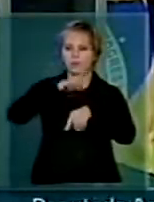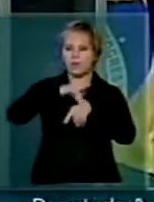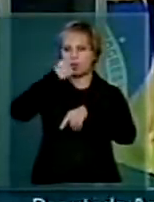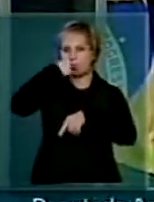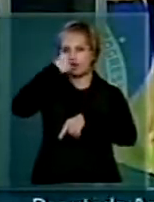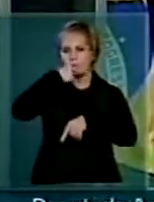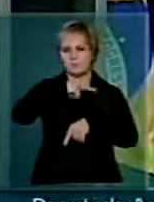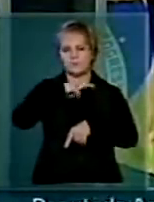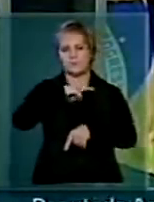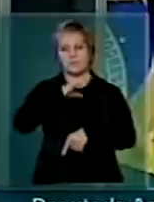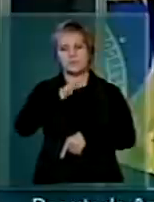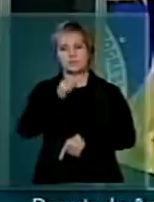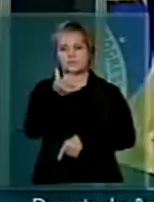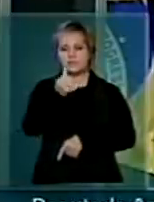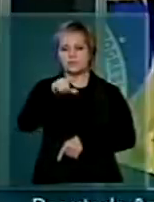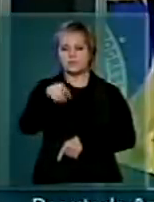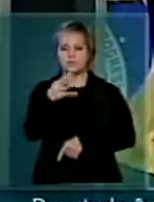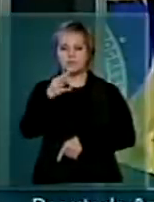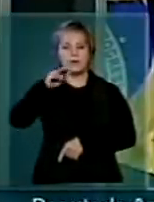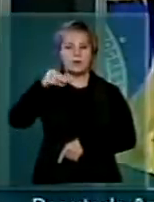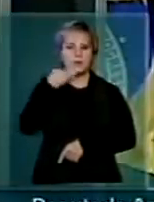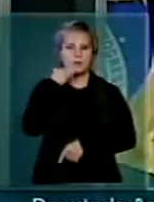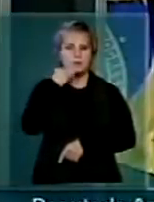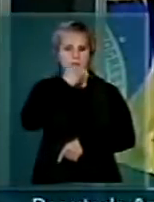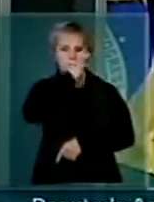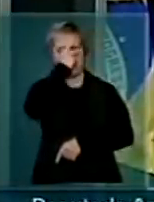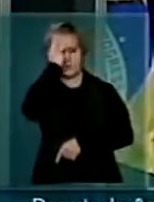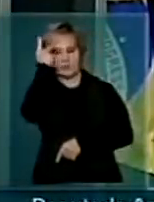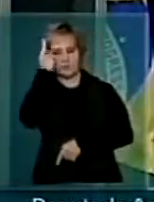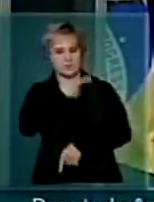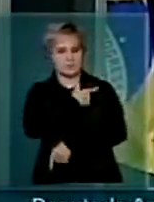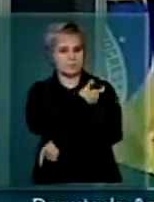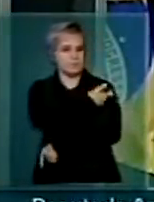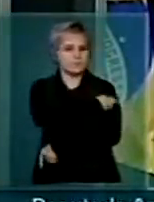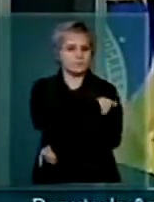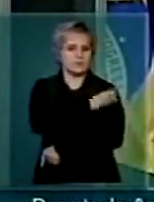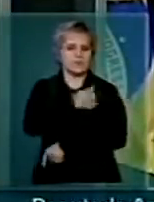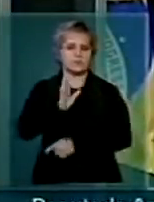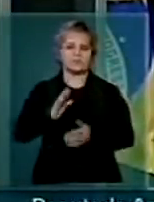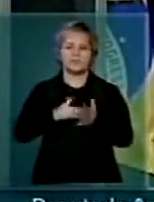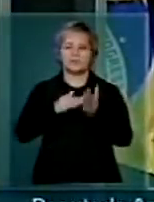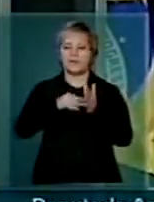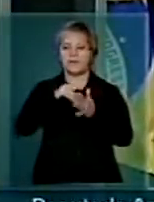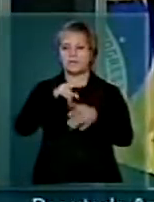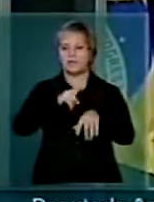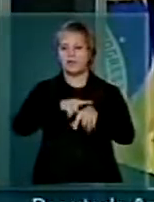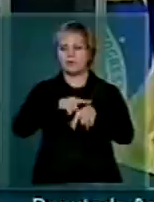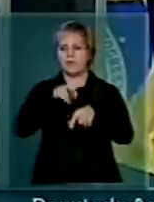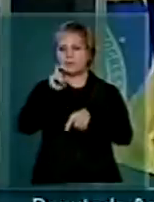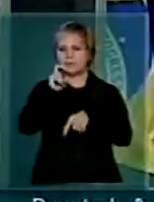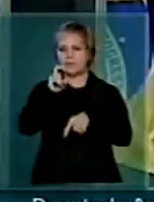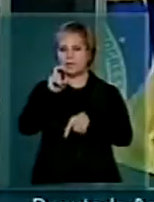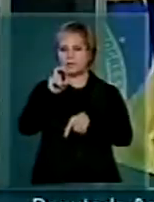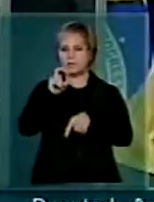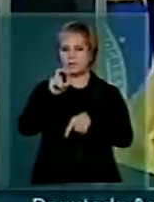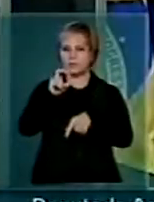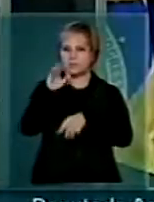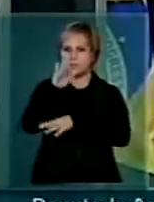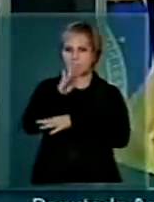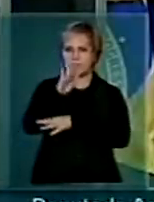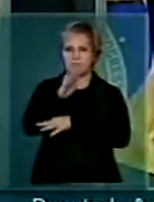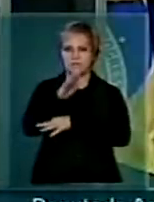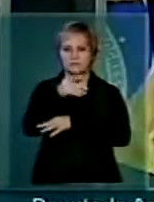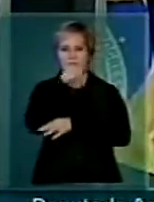já atinge 6,4 milhões de pessoas que se vacinaram até às 17h10 desse sábado, e